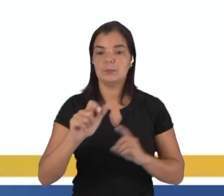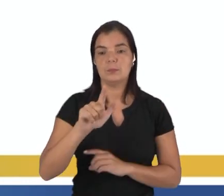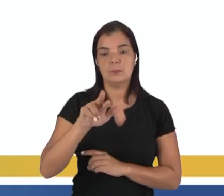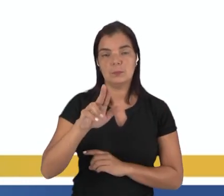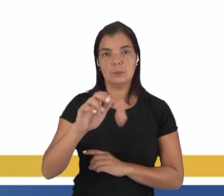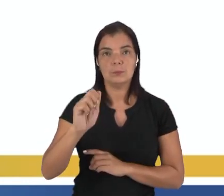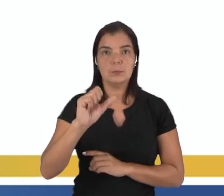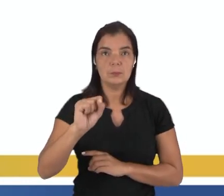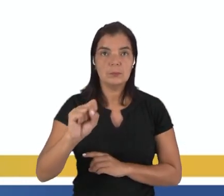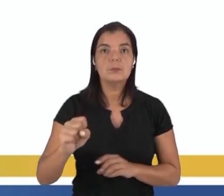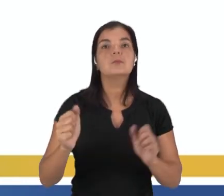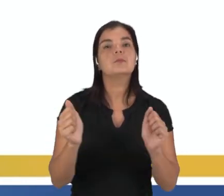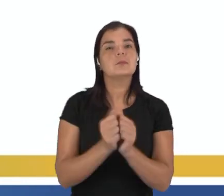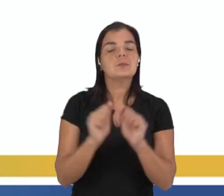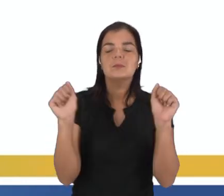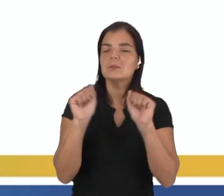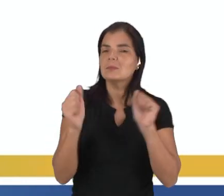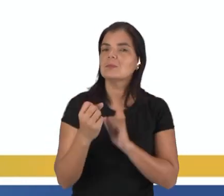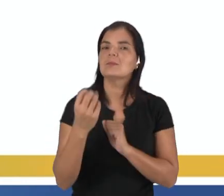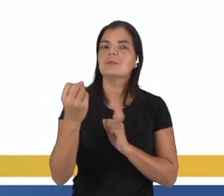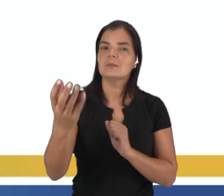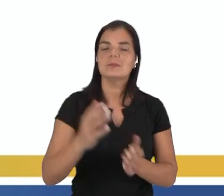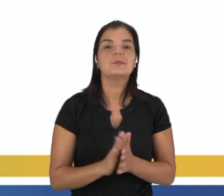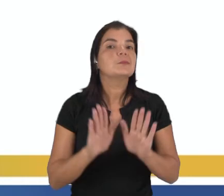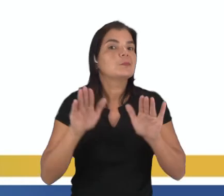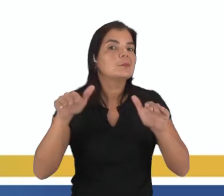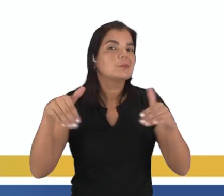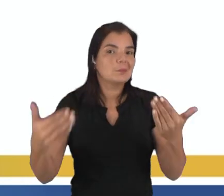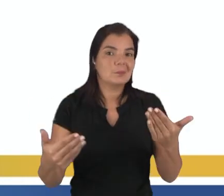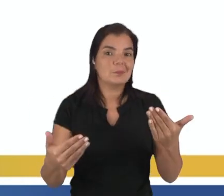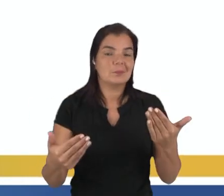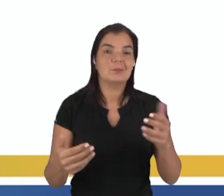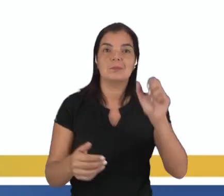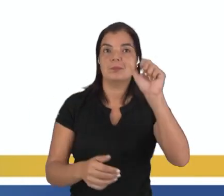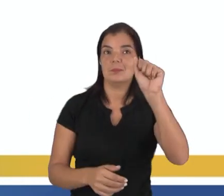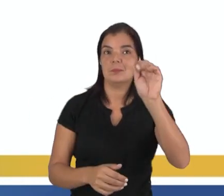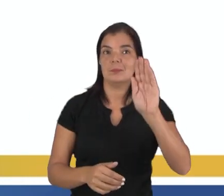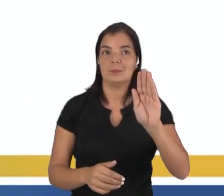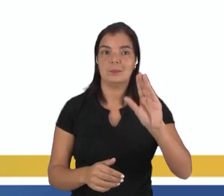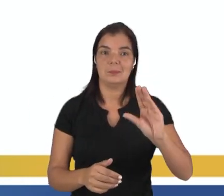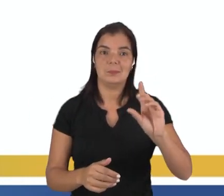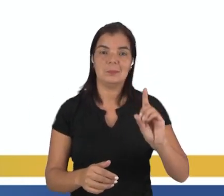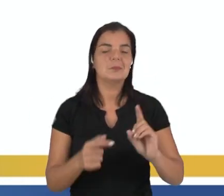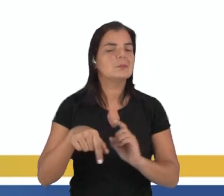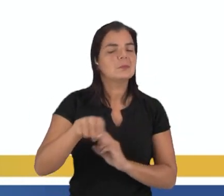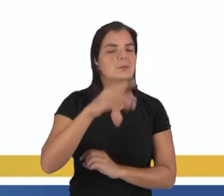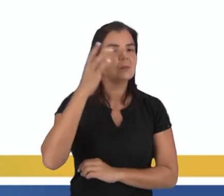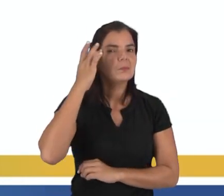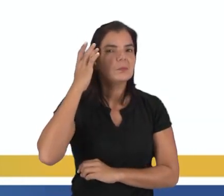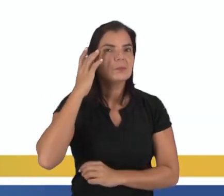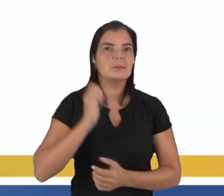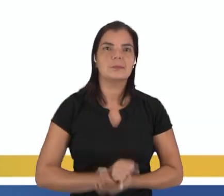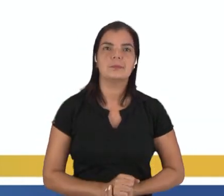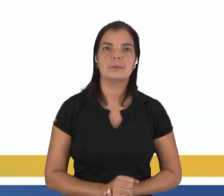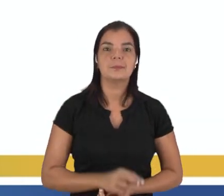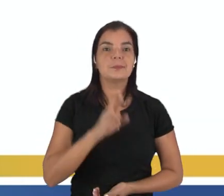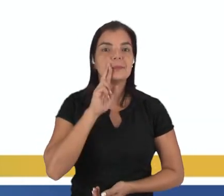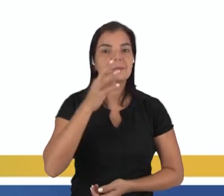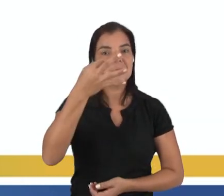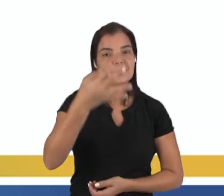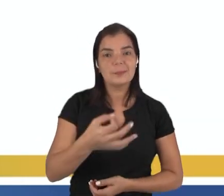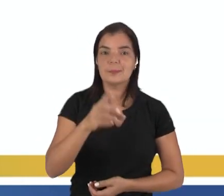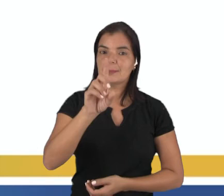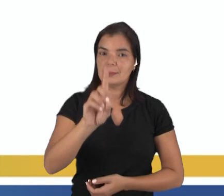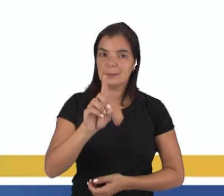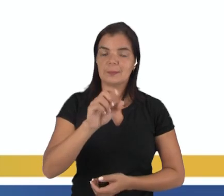Alice e Lucas estamos adorando a viagem. Qual será dessas que é o sujeito composto? O que vocês acham? Resposta,